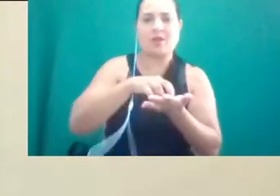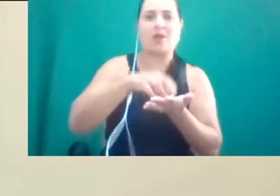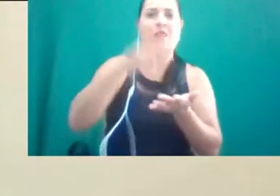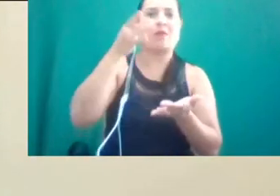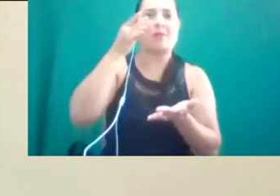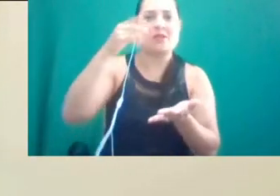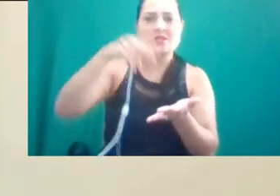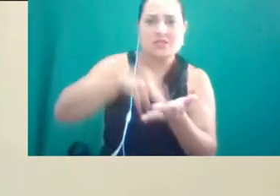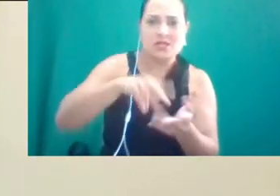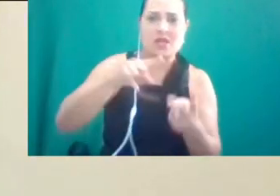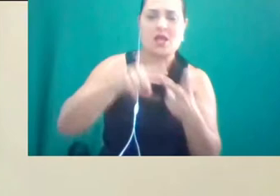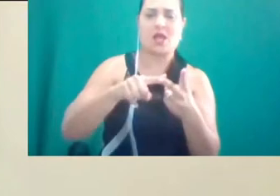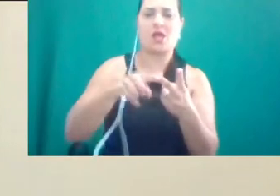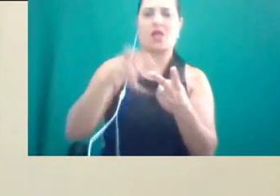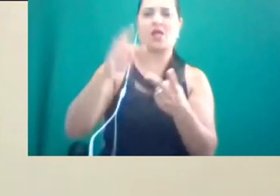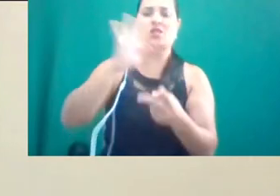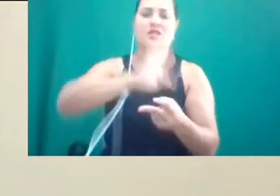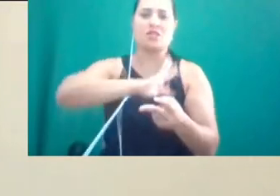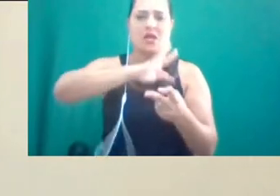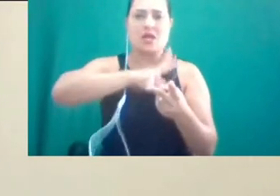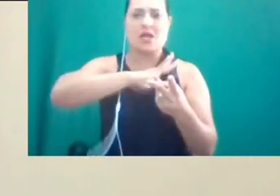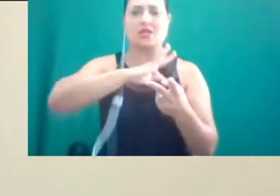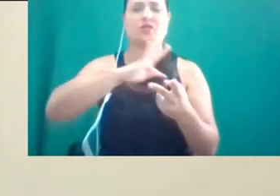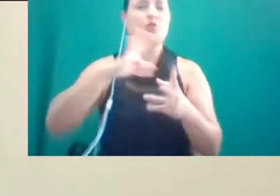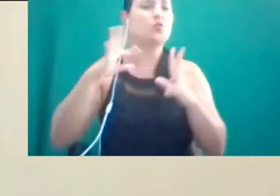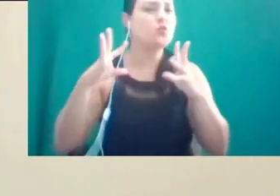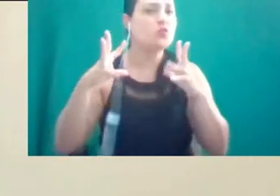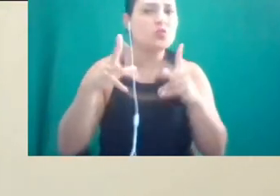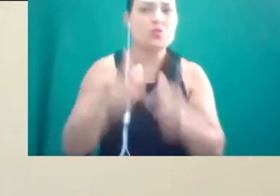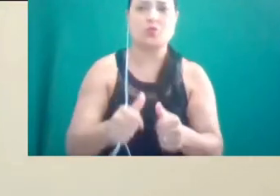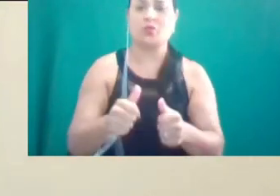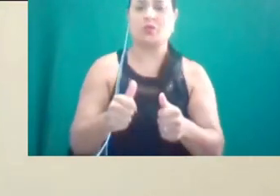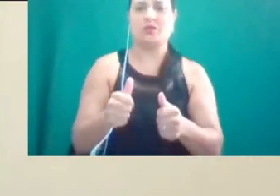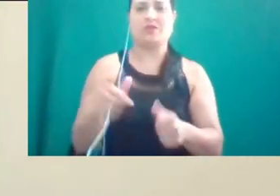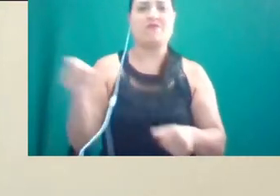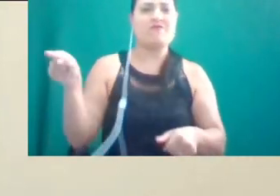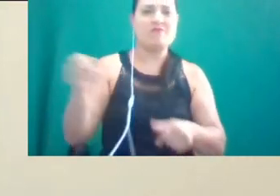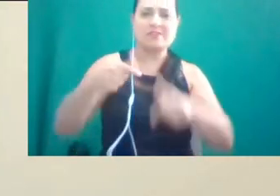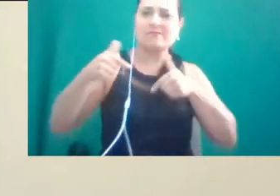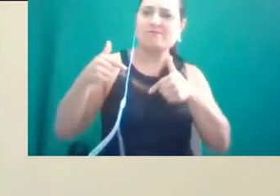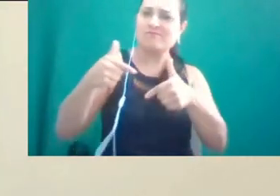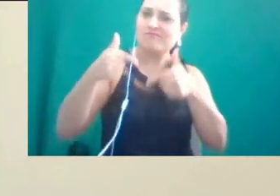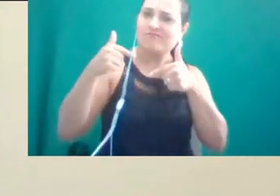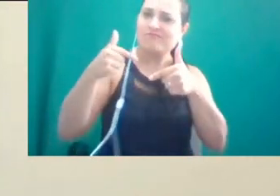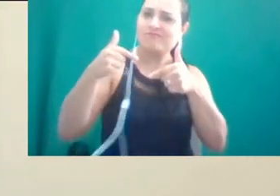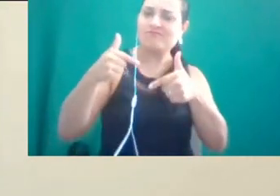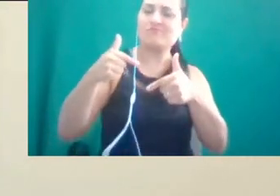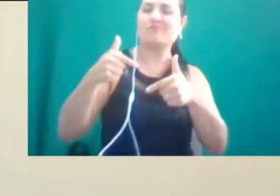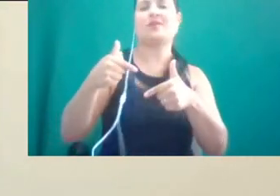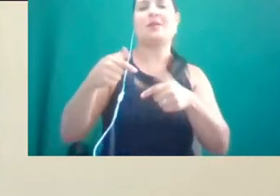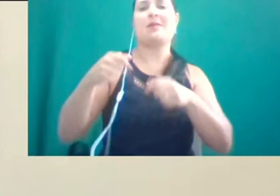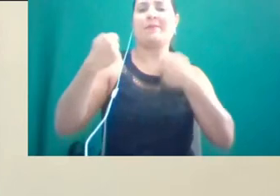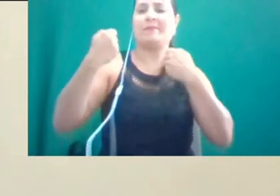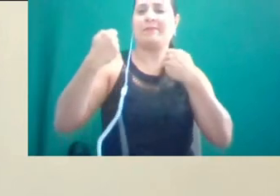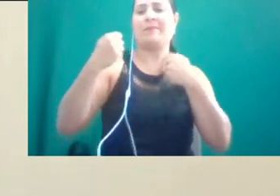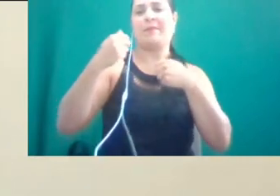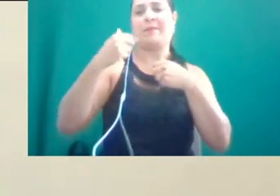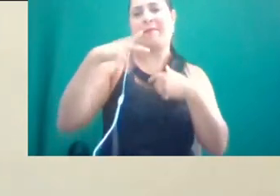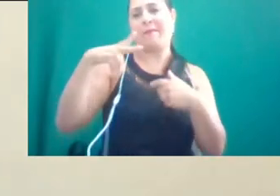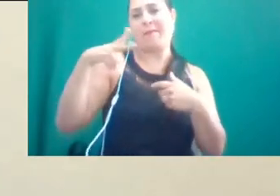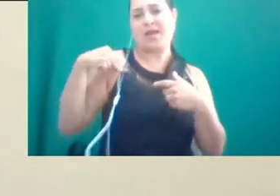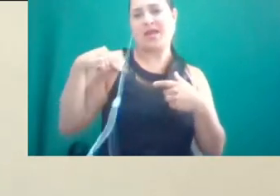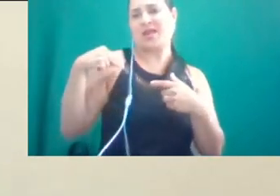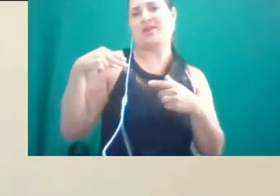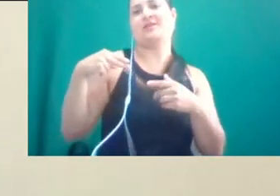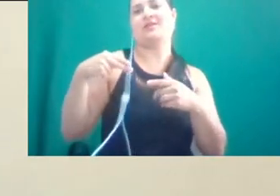gostaria de agradecer esse menino aí que se foi, Delton, que seja lá onde ele esteja, ele está torcendo por nós.